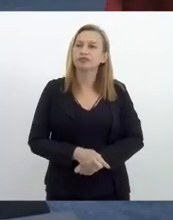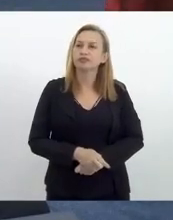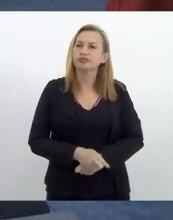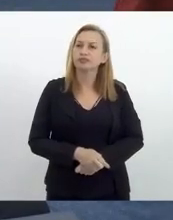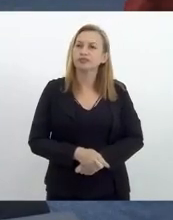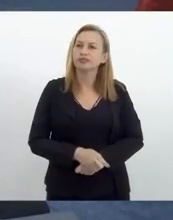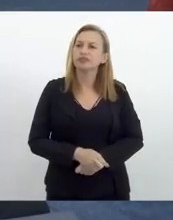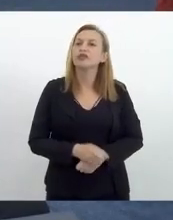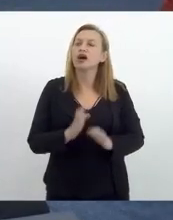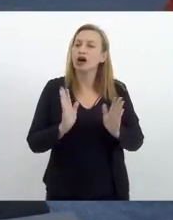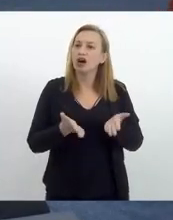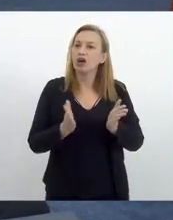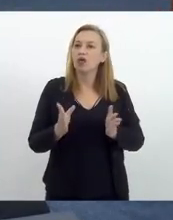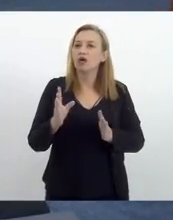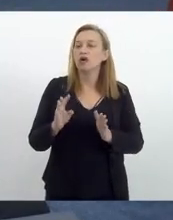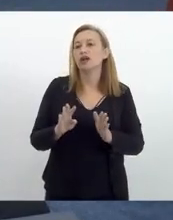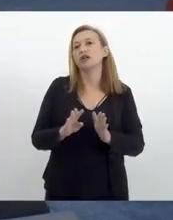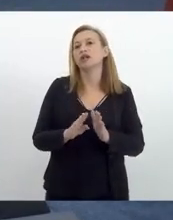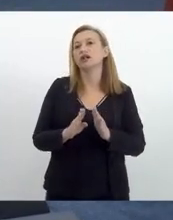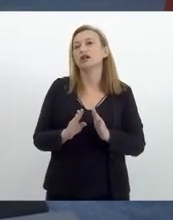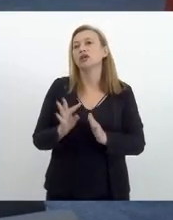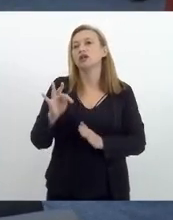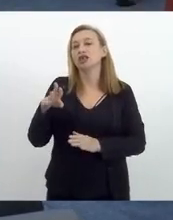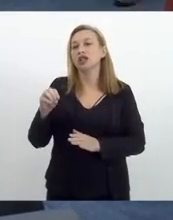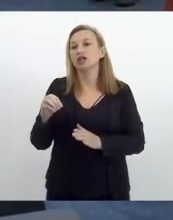Vamos agora ao teto de gasto.